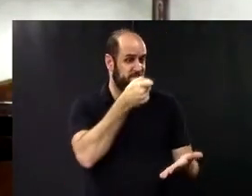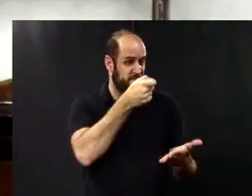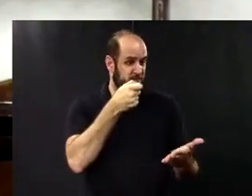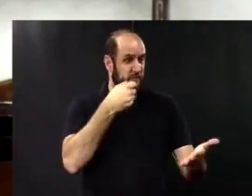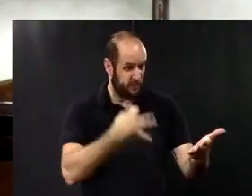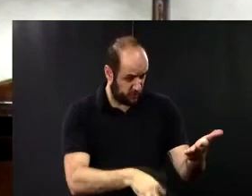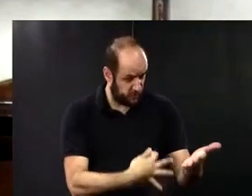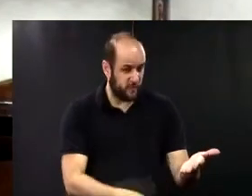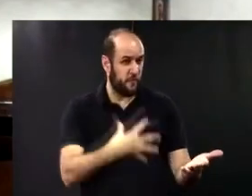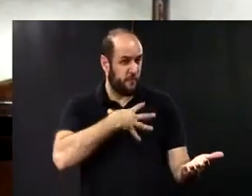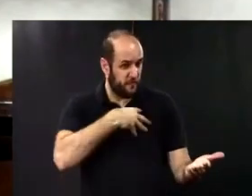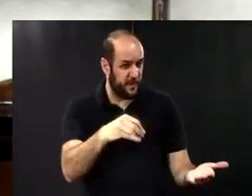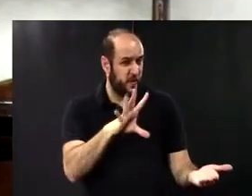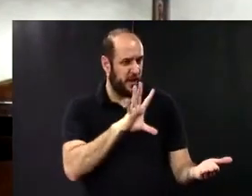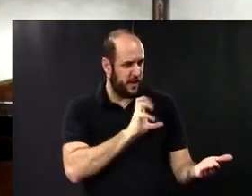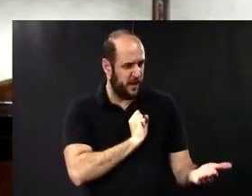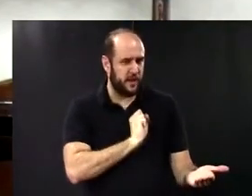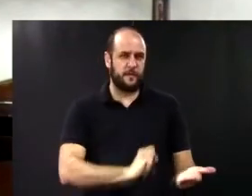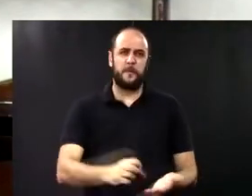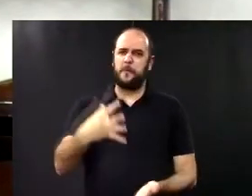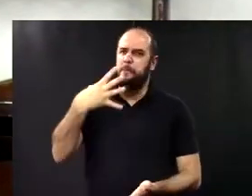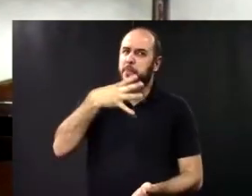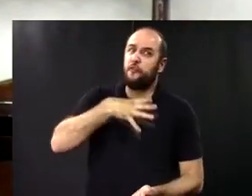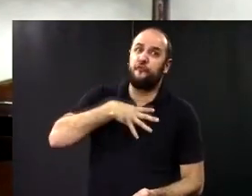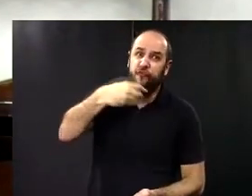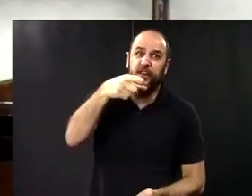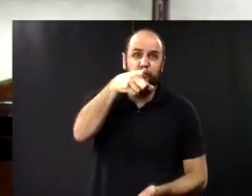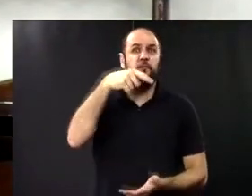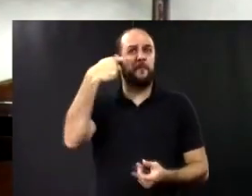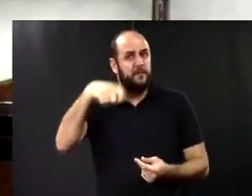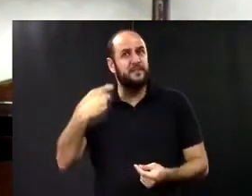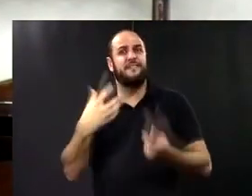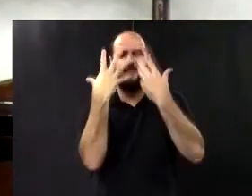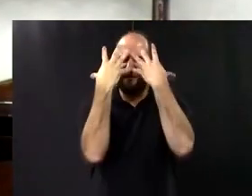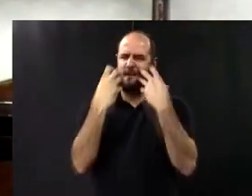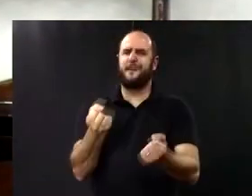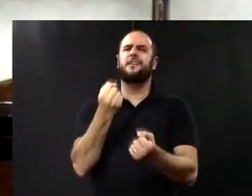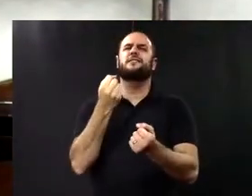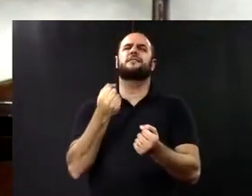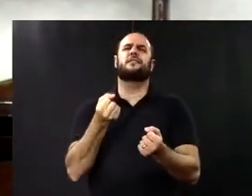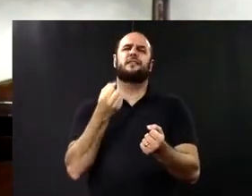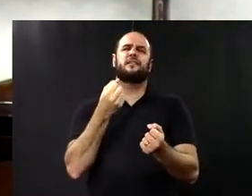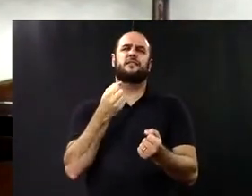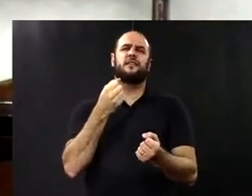que ama. E filhos, aceitem a disciplina que vem dos pais.